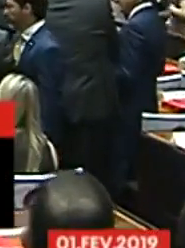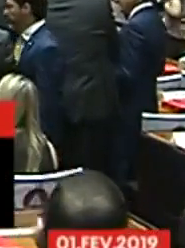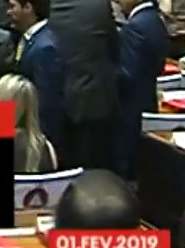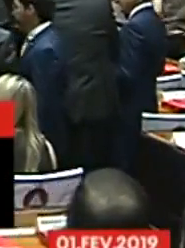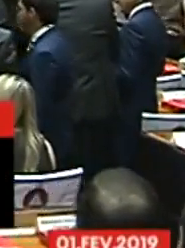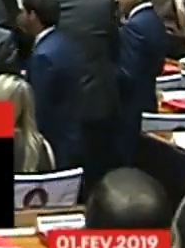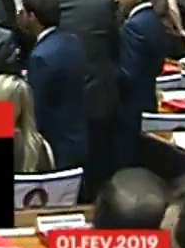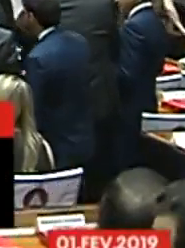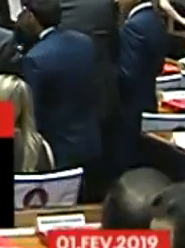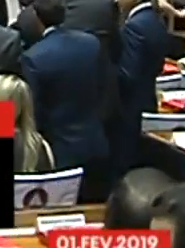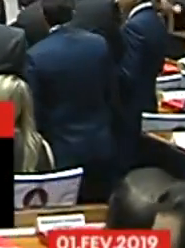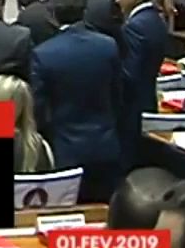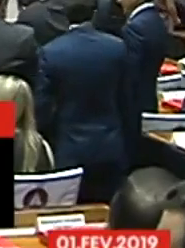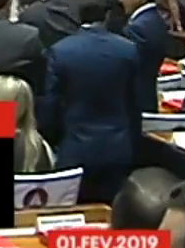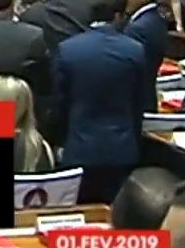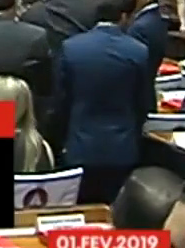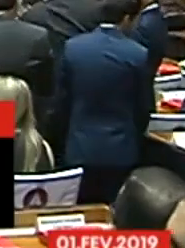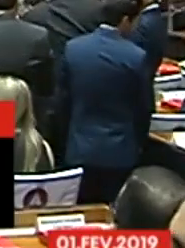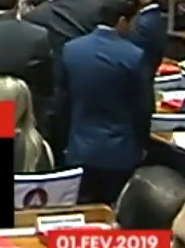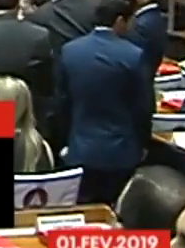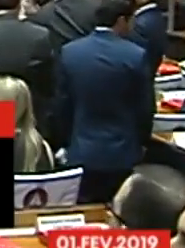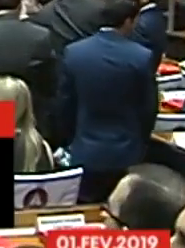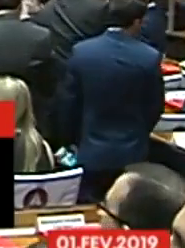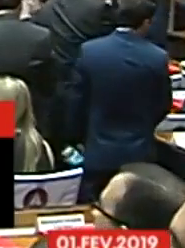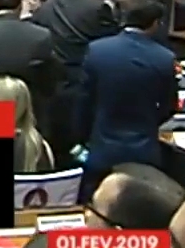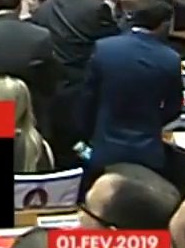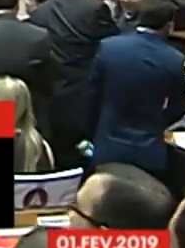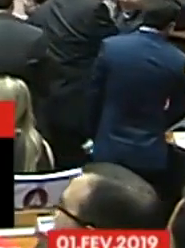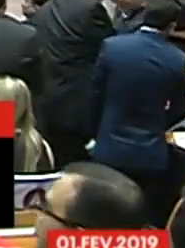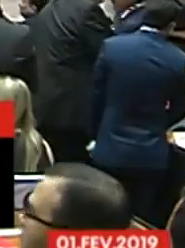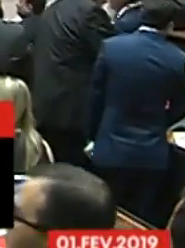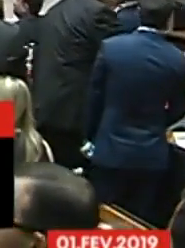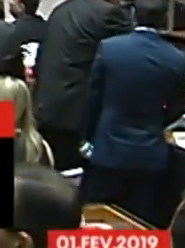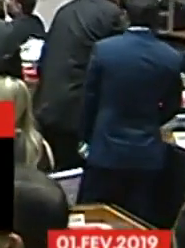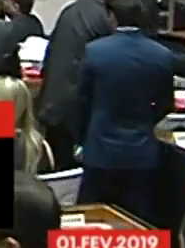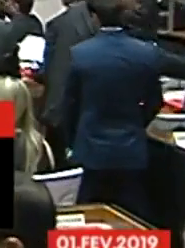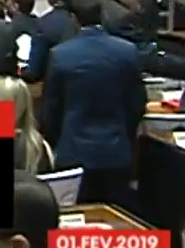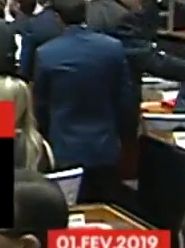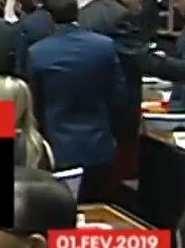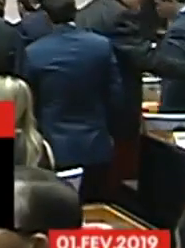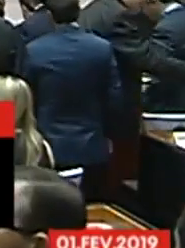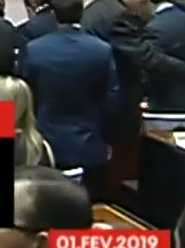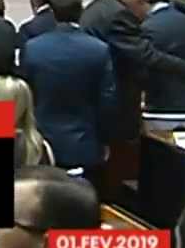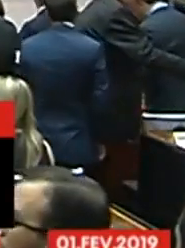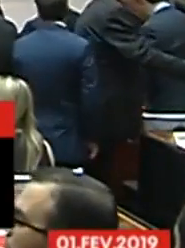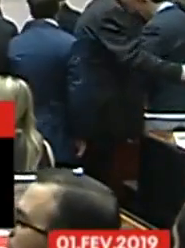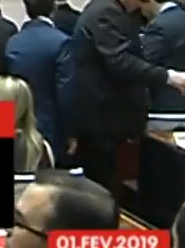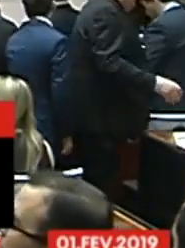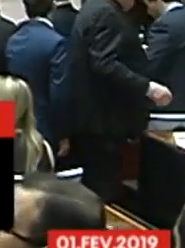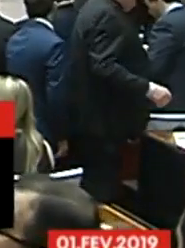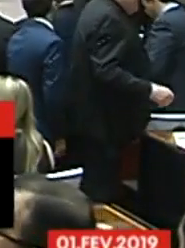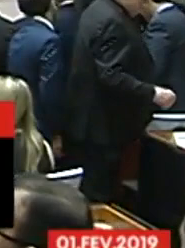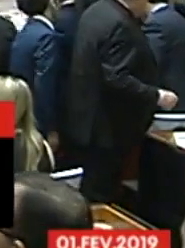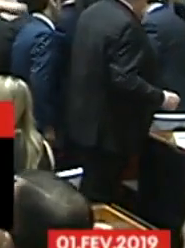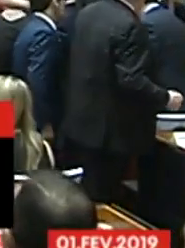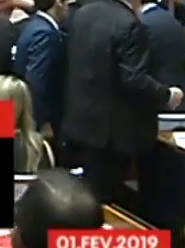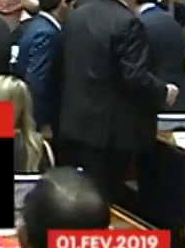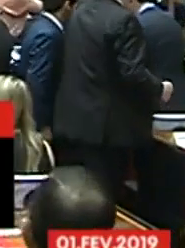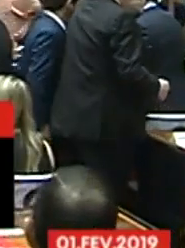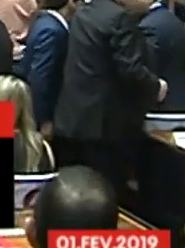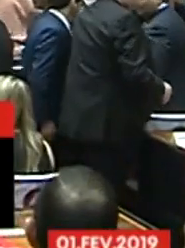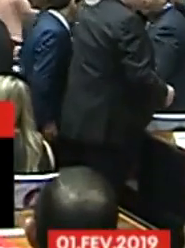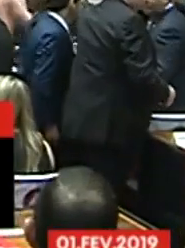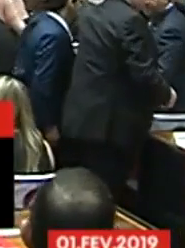Jesus Silva, eleitos e diplomados para exercerem respectivamente as funções de